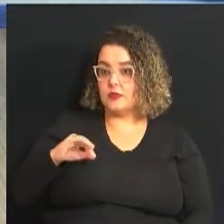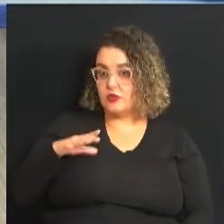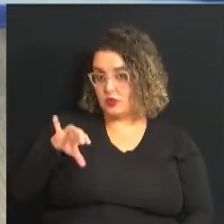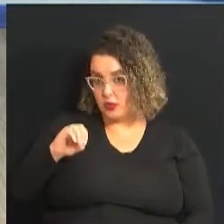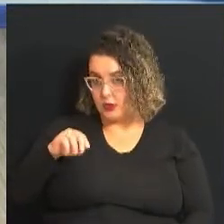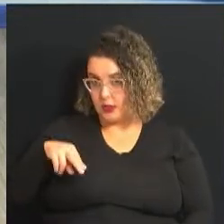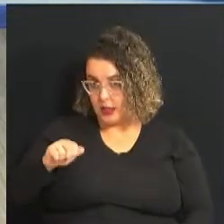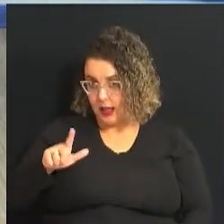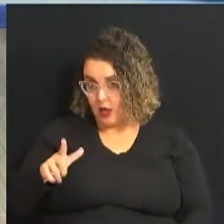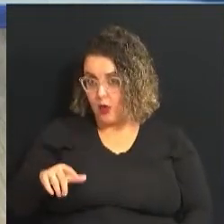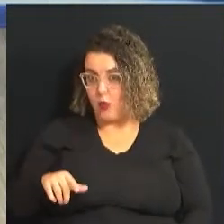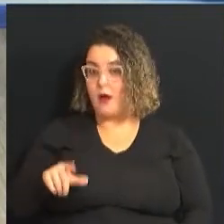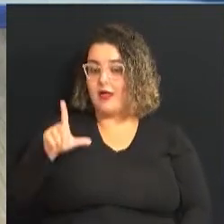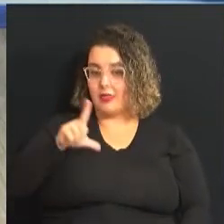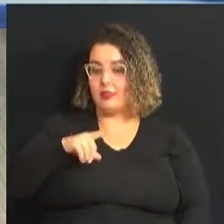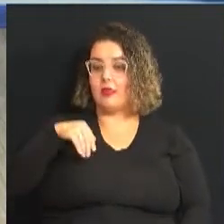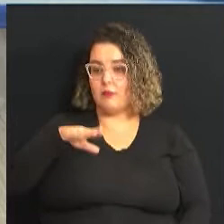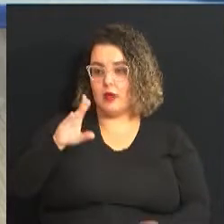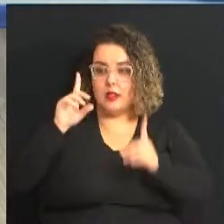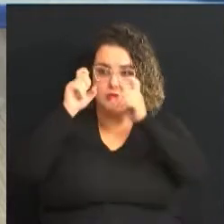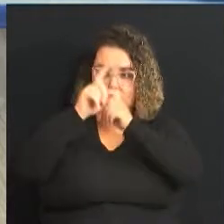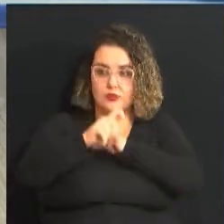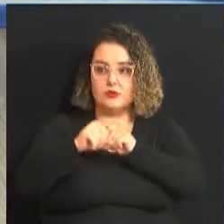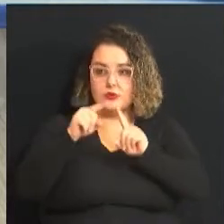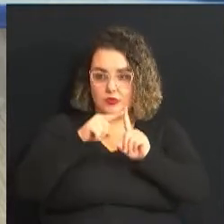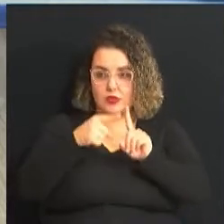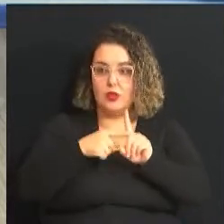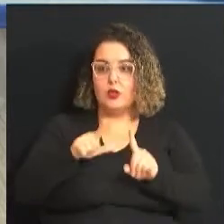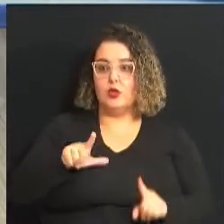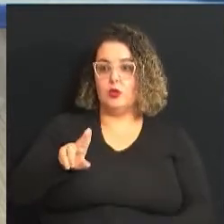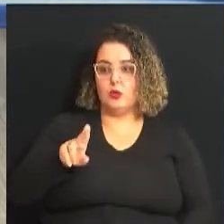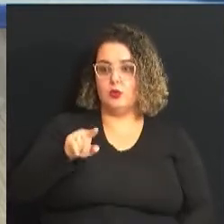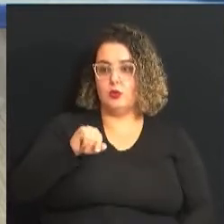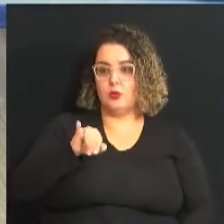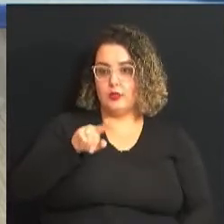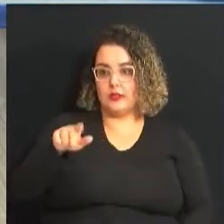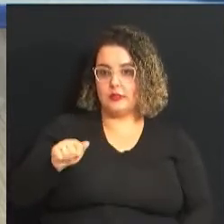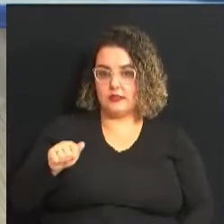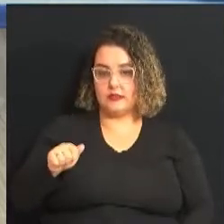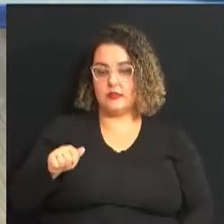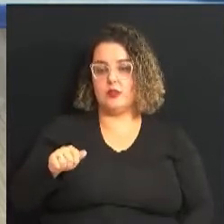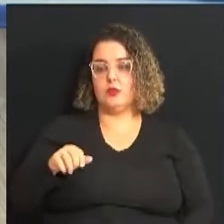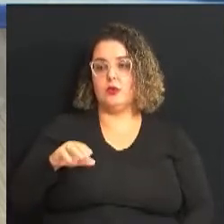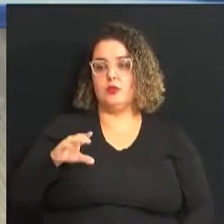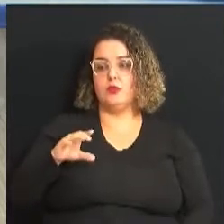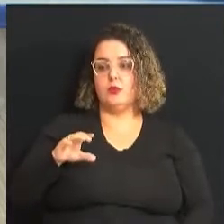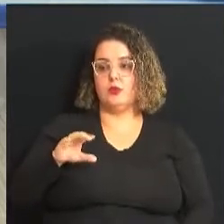mais dificuldade para engravidar? Luísa do Campos Elíseos.